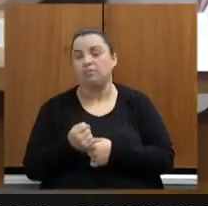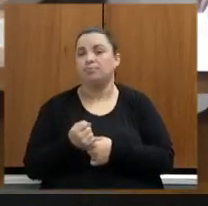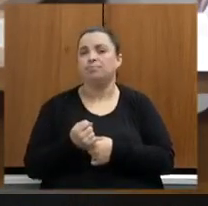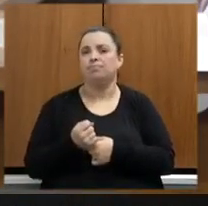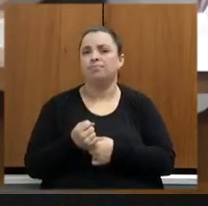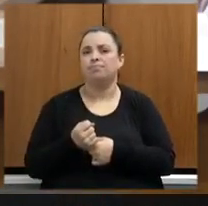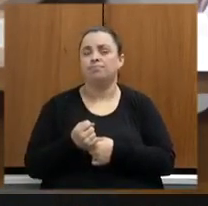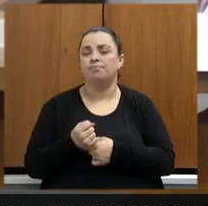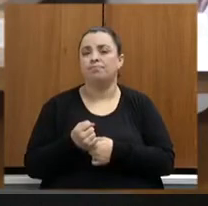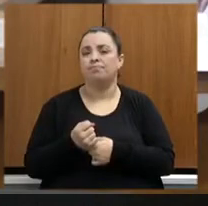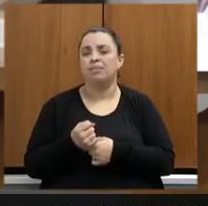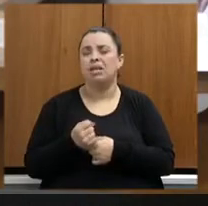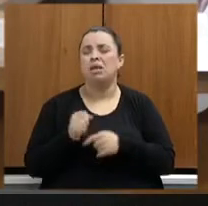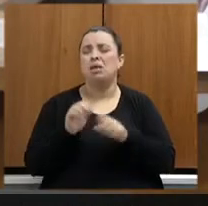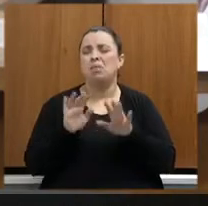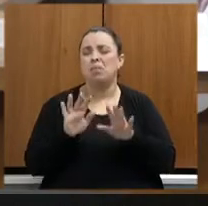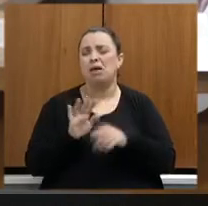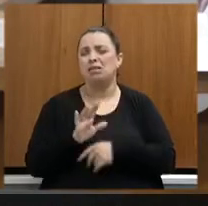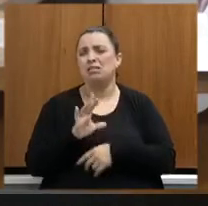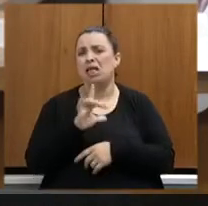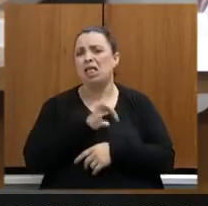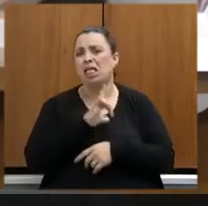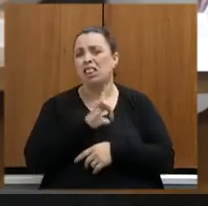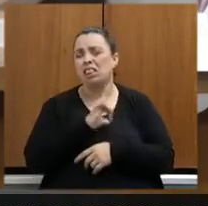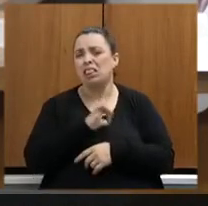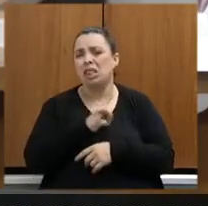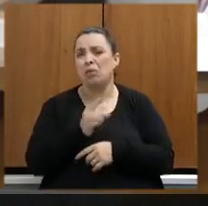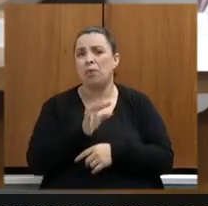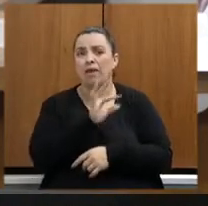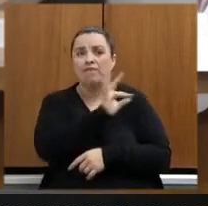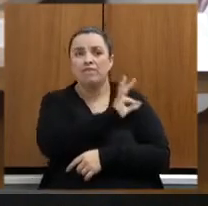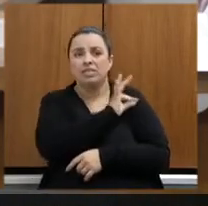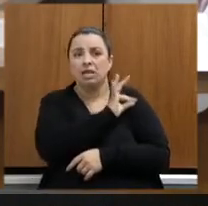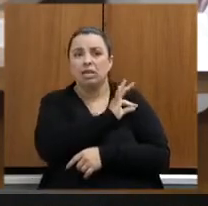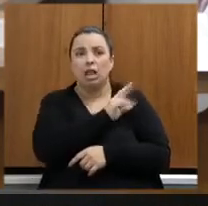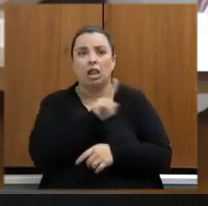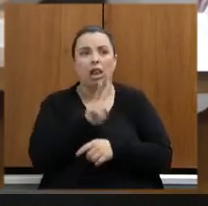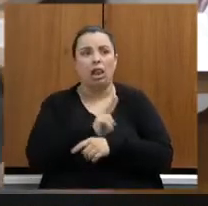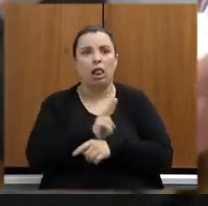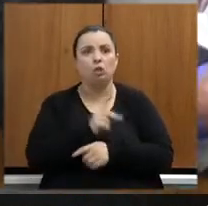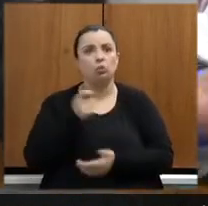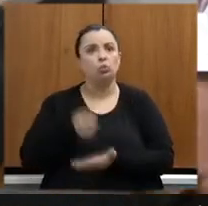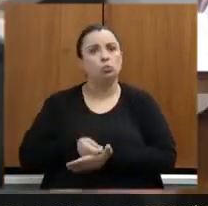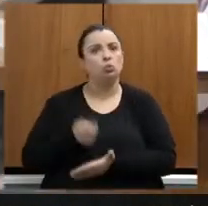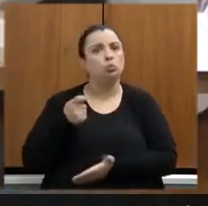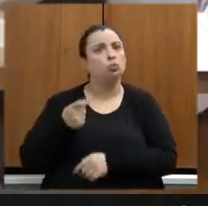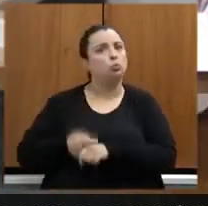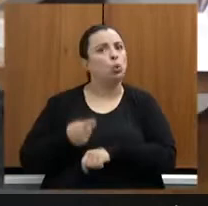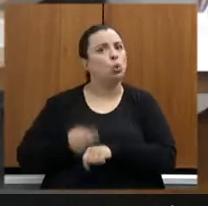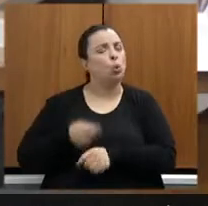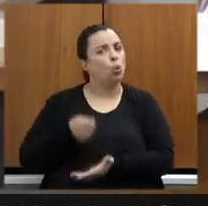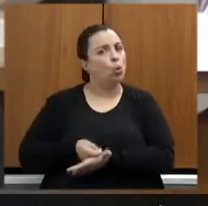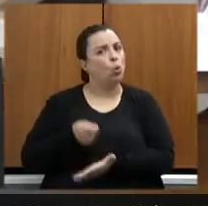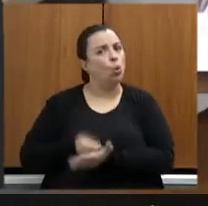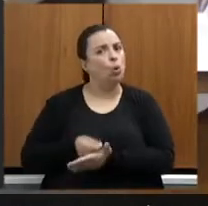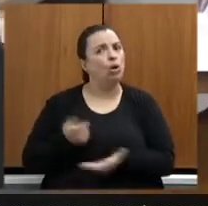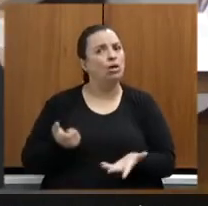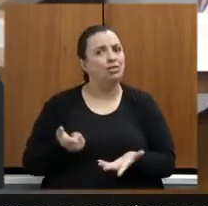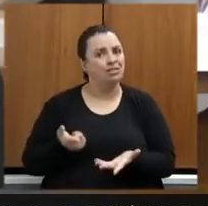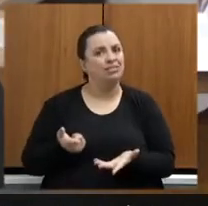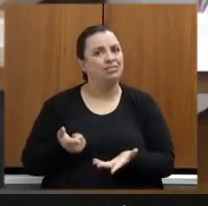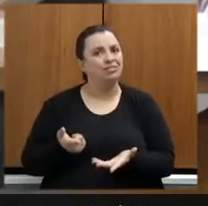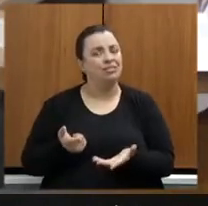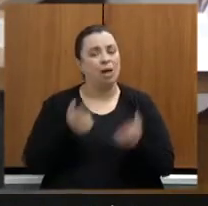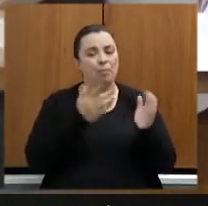os frigoríficos quanto ao ao suíno que é entrega vai ser frigorífico é estão